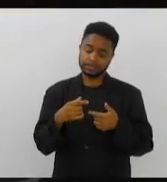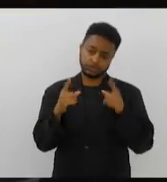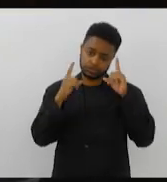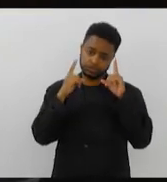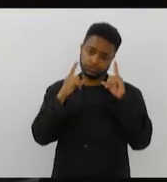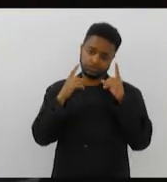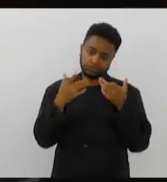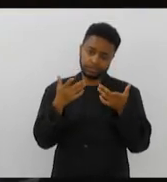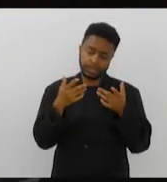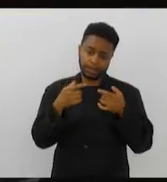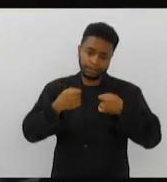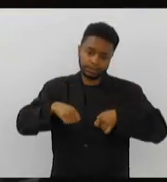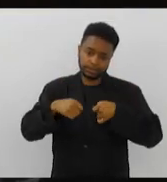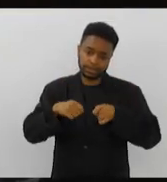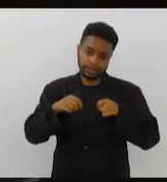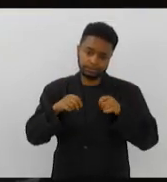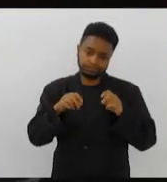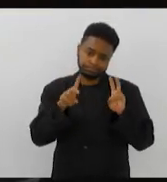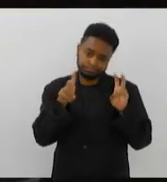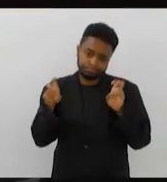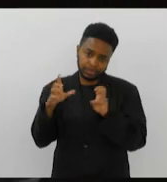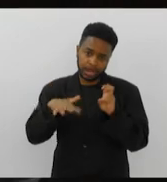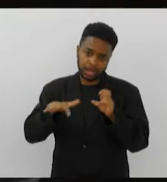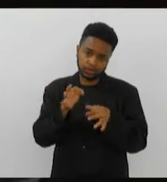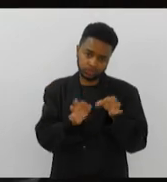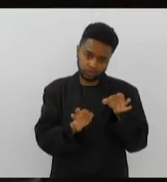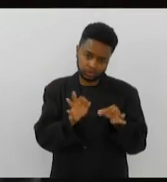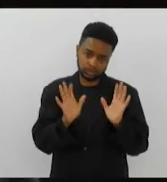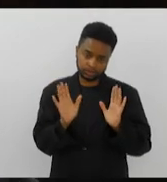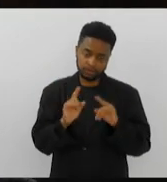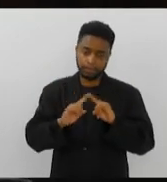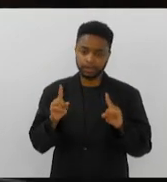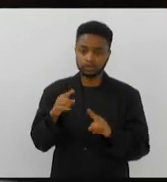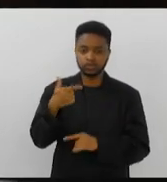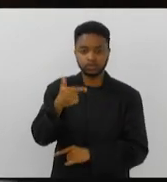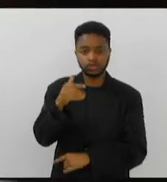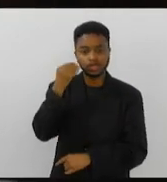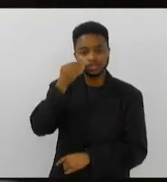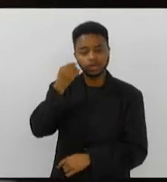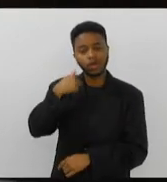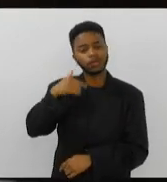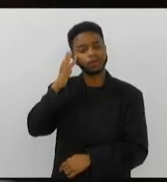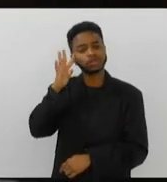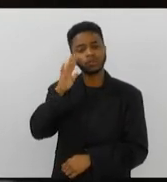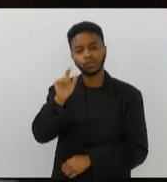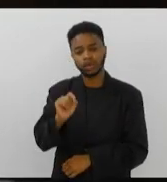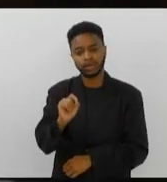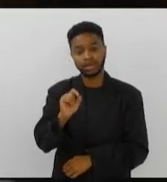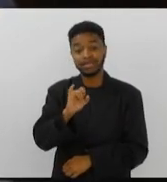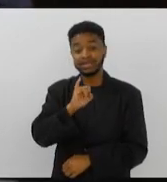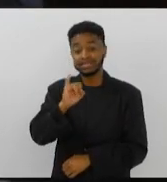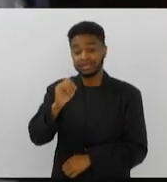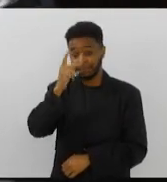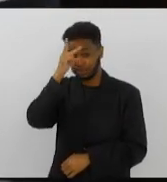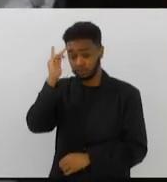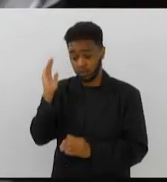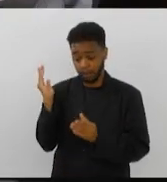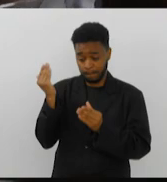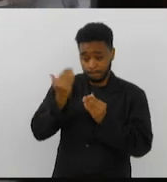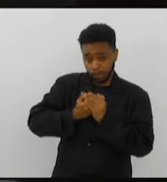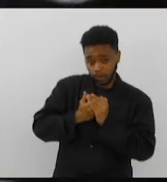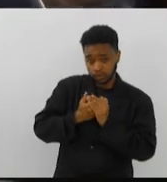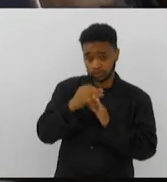judiciais eu de forma inexperiente pensava que quando a pessoa te processava na